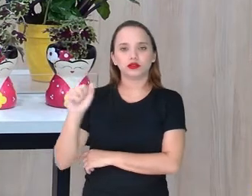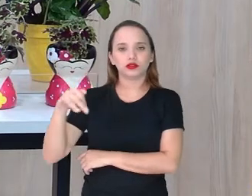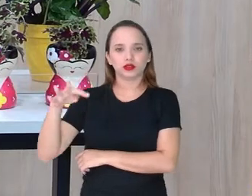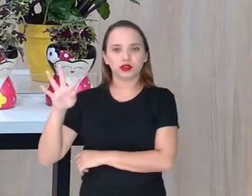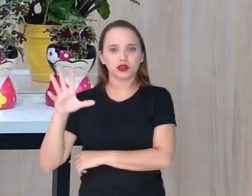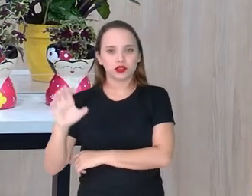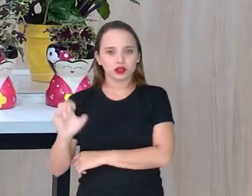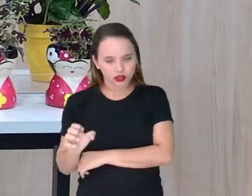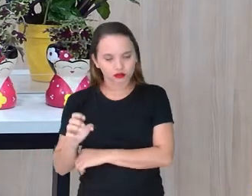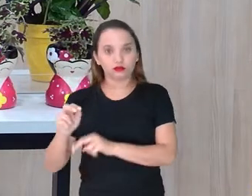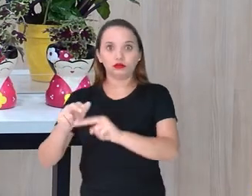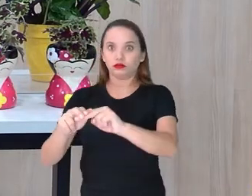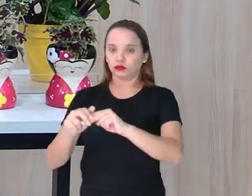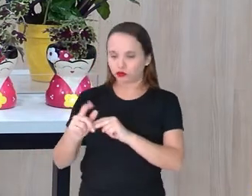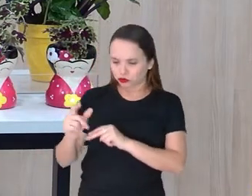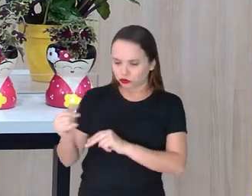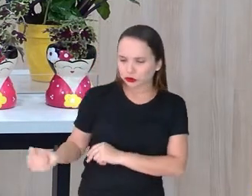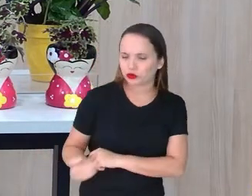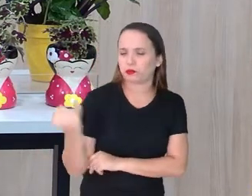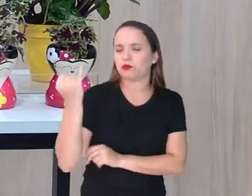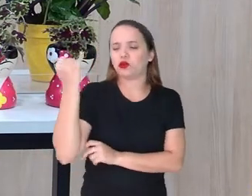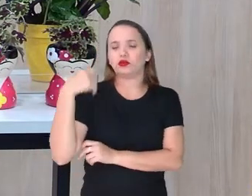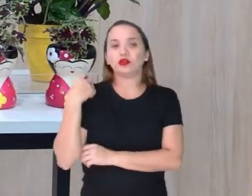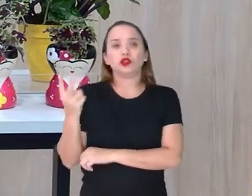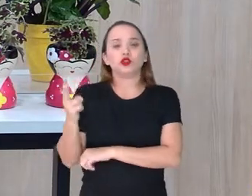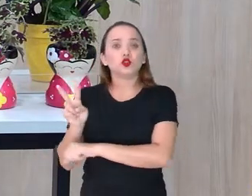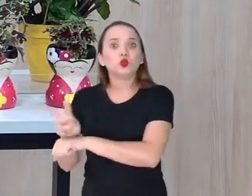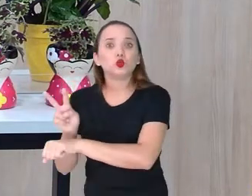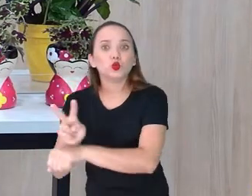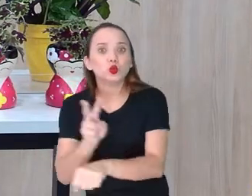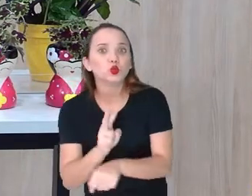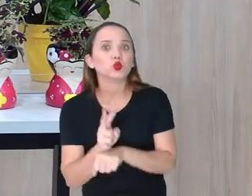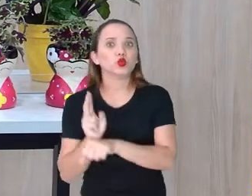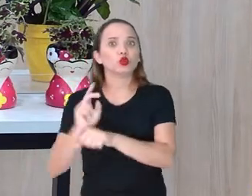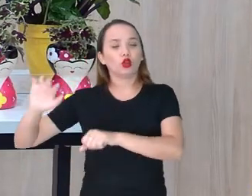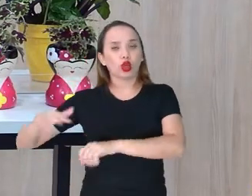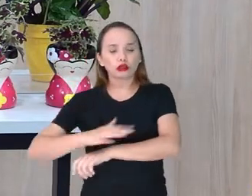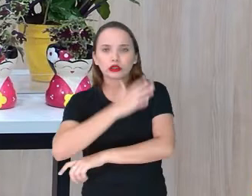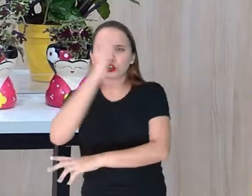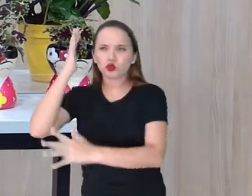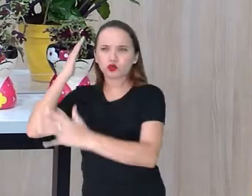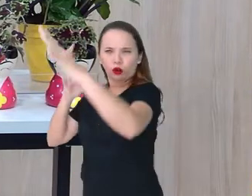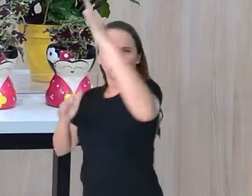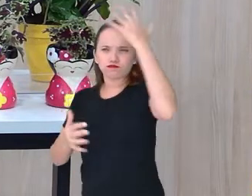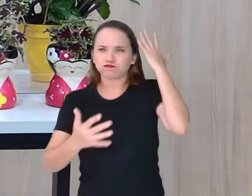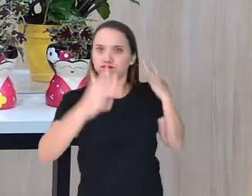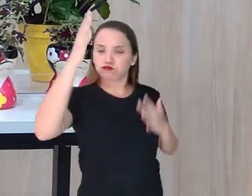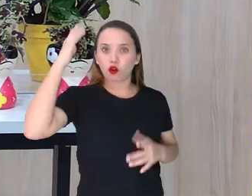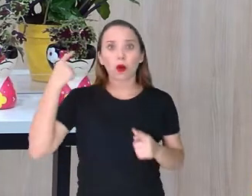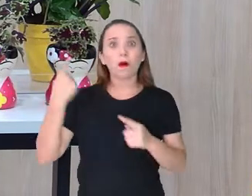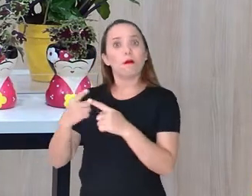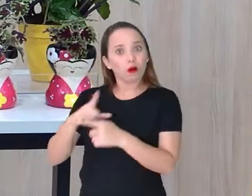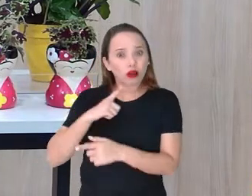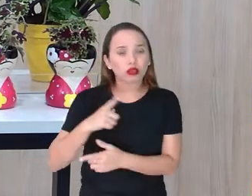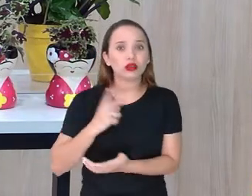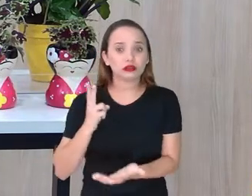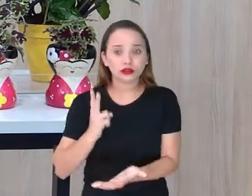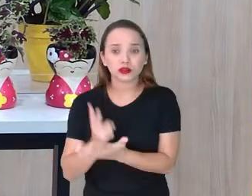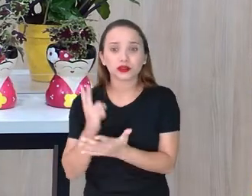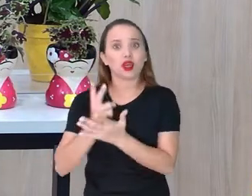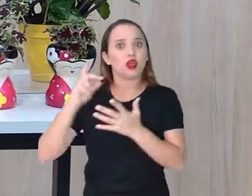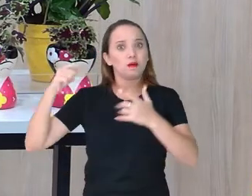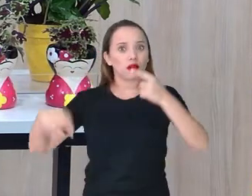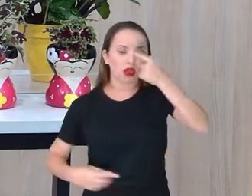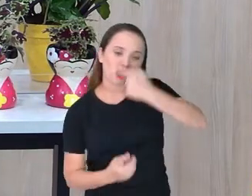importante, né, preservarmos, né, as matas, porque eles estão realizando diariamente a fotossíntese, então eles estão liberando para